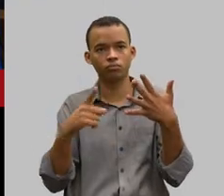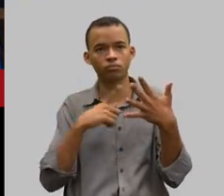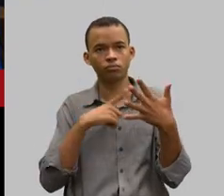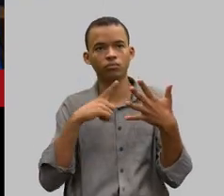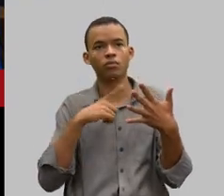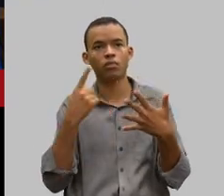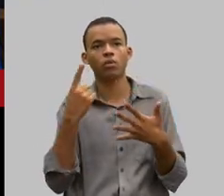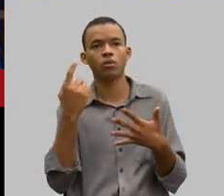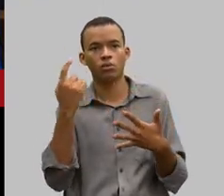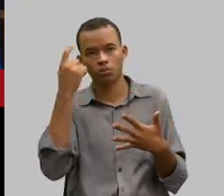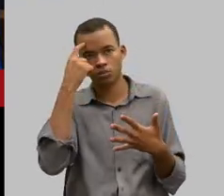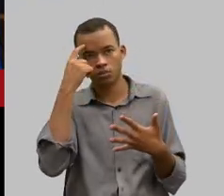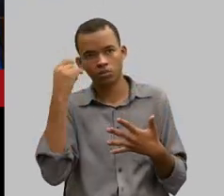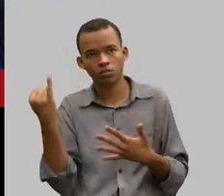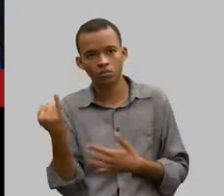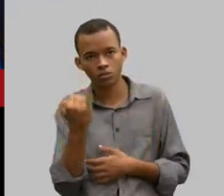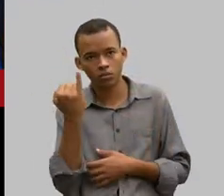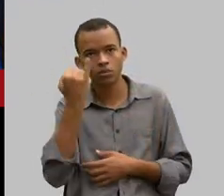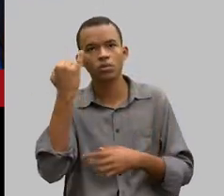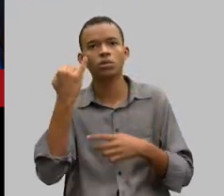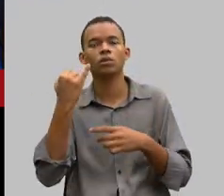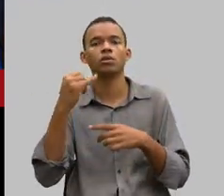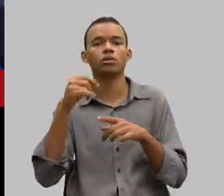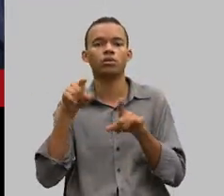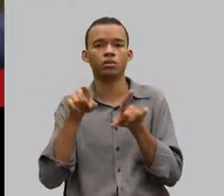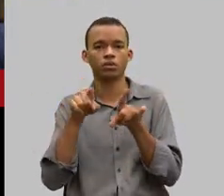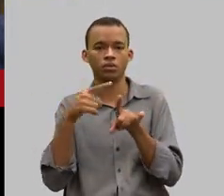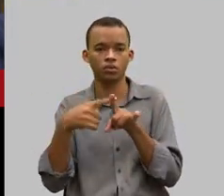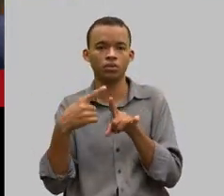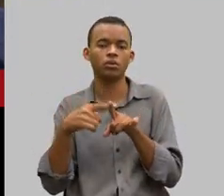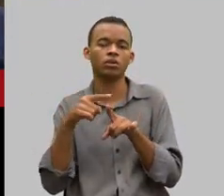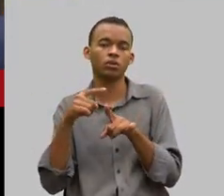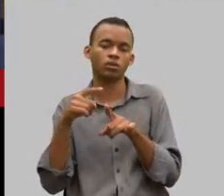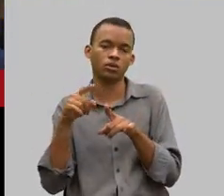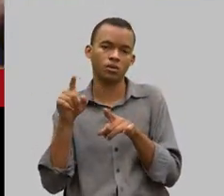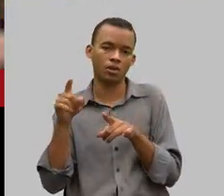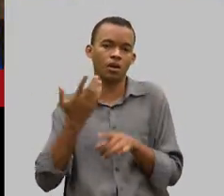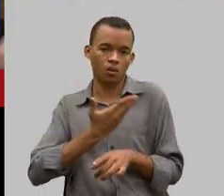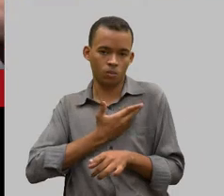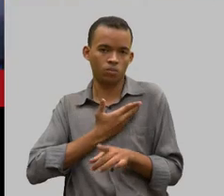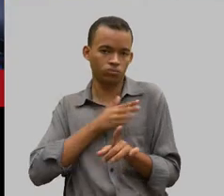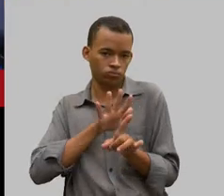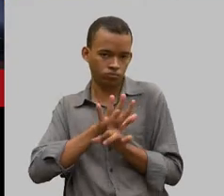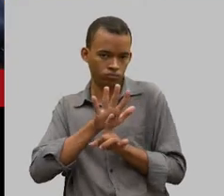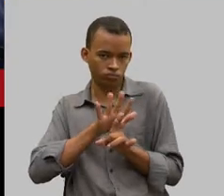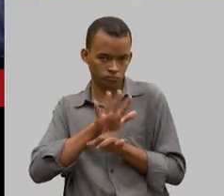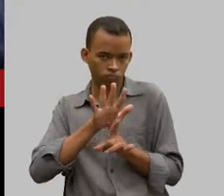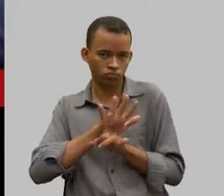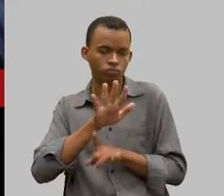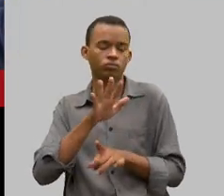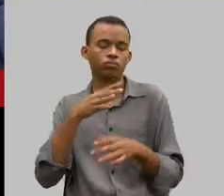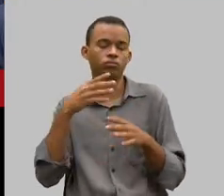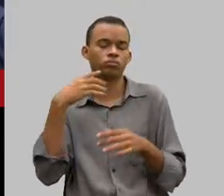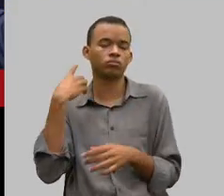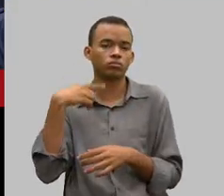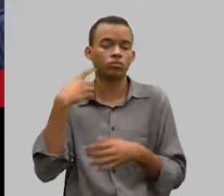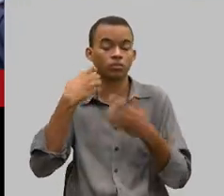Eh a a essa denúncia né de um colega Deputado de vocês eh sobre o uso partidário